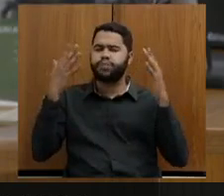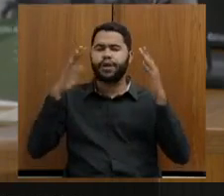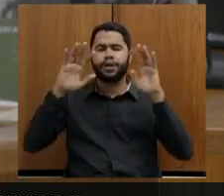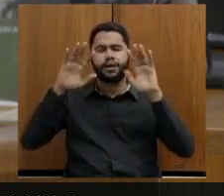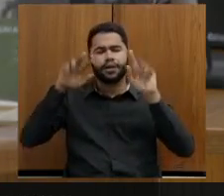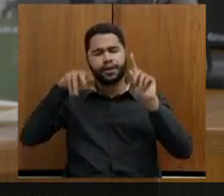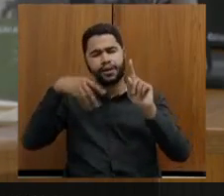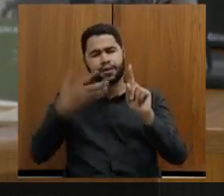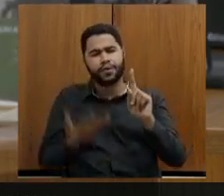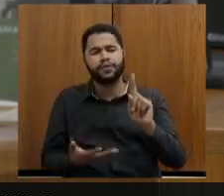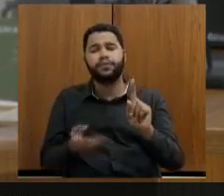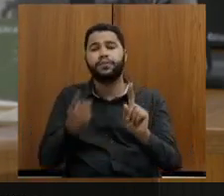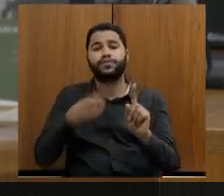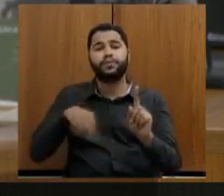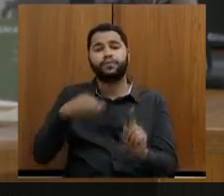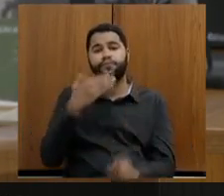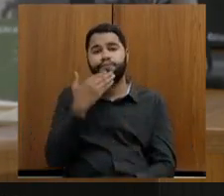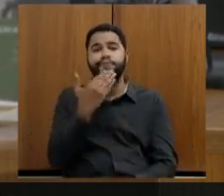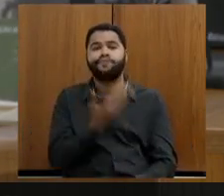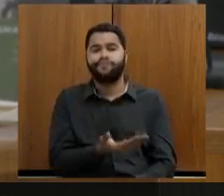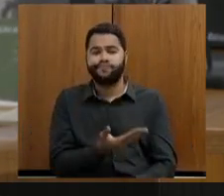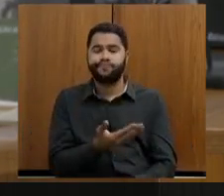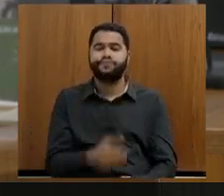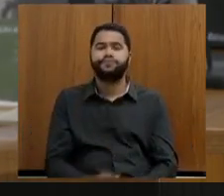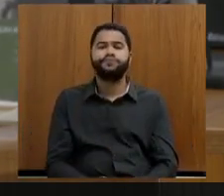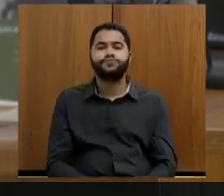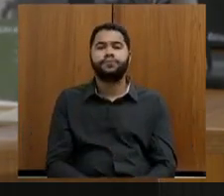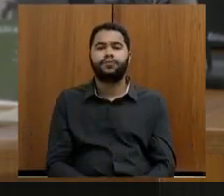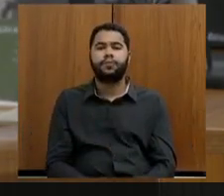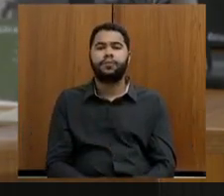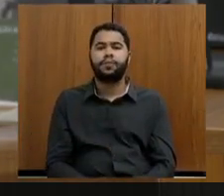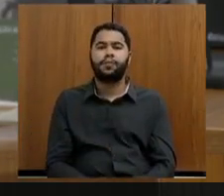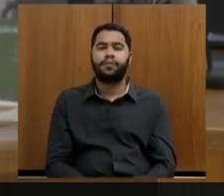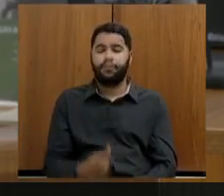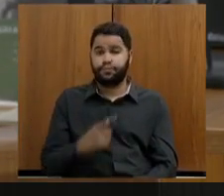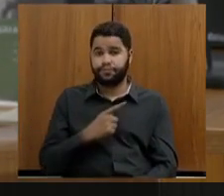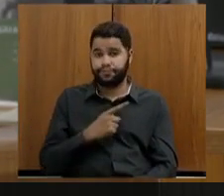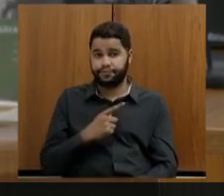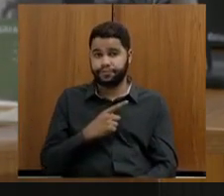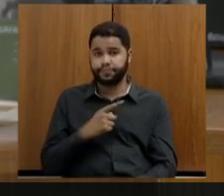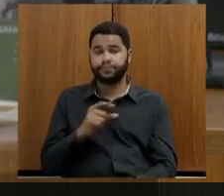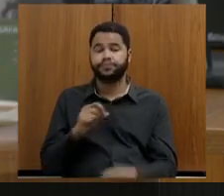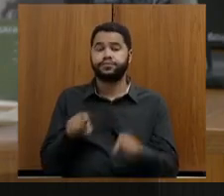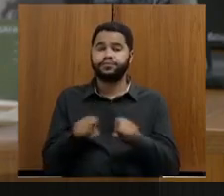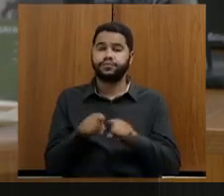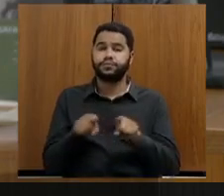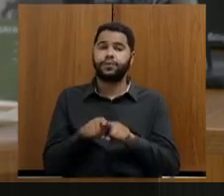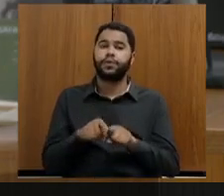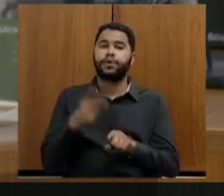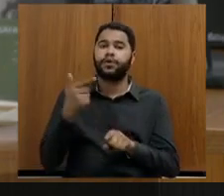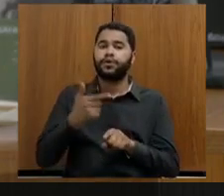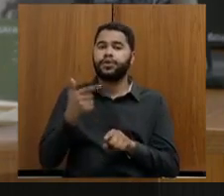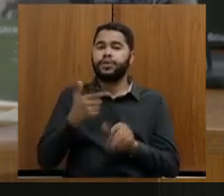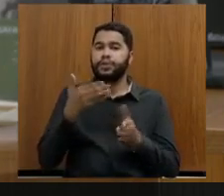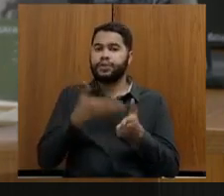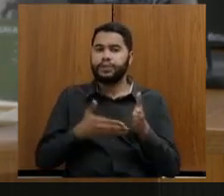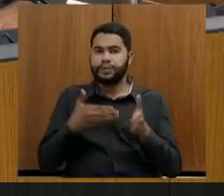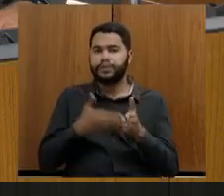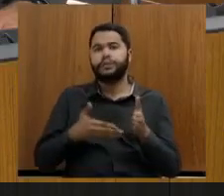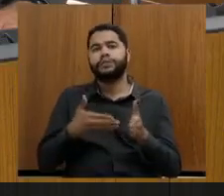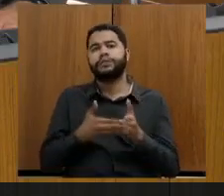reconhecimento E logicamente solicitações é nós temos esse segundo Entroncamento